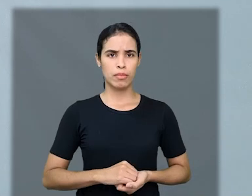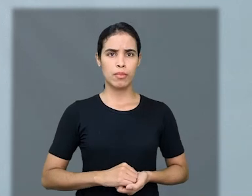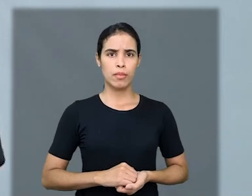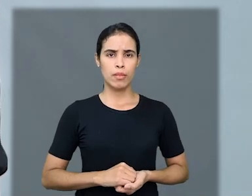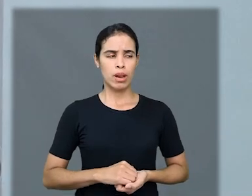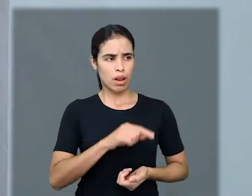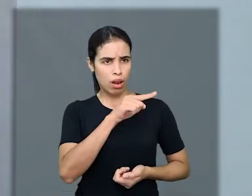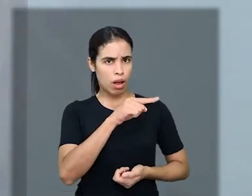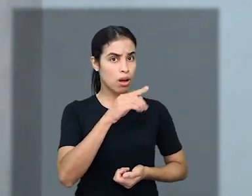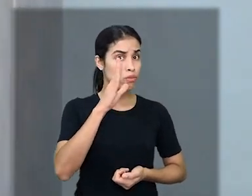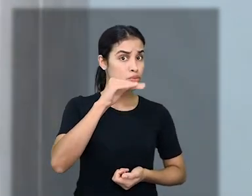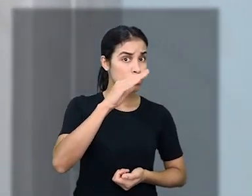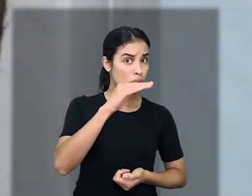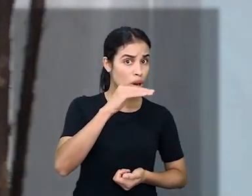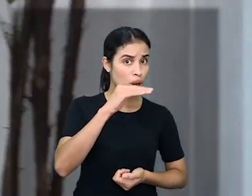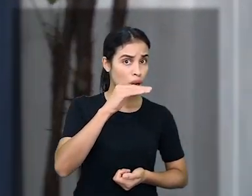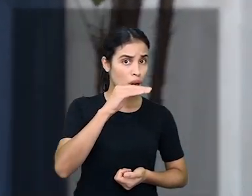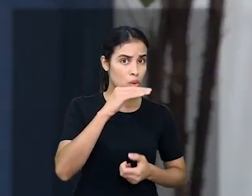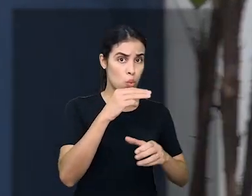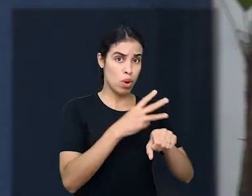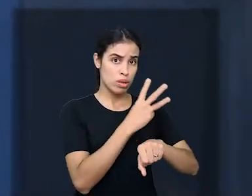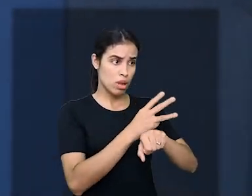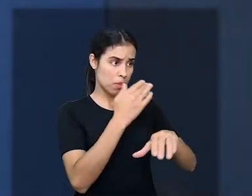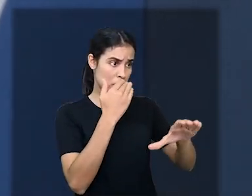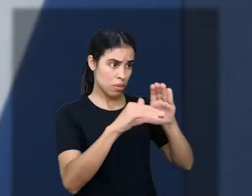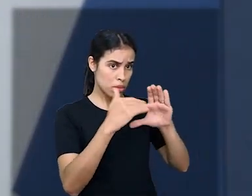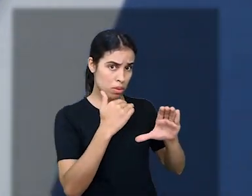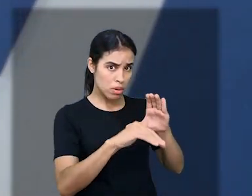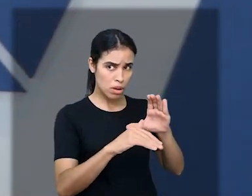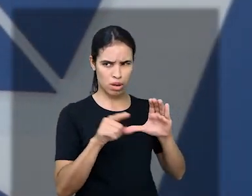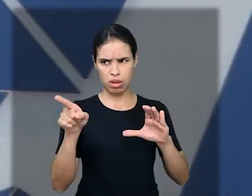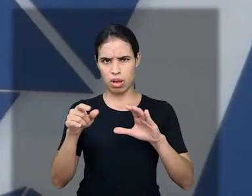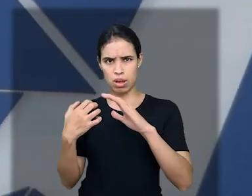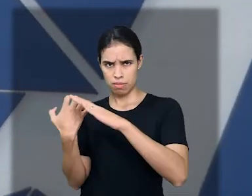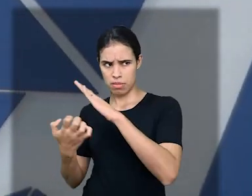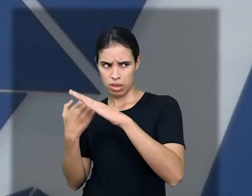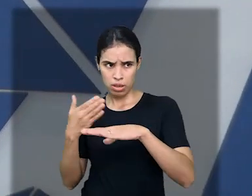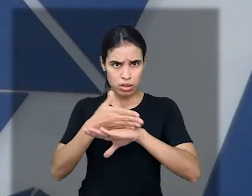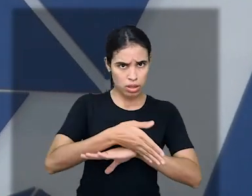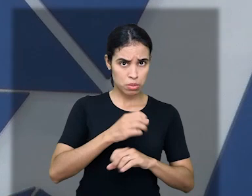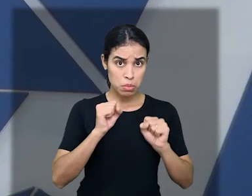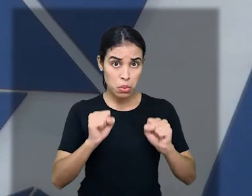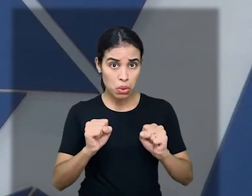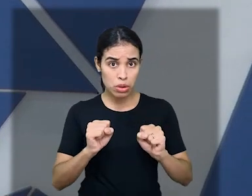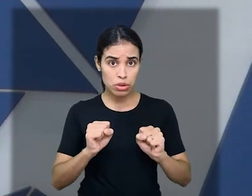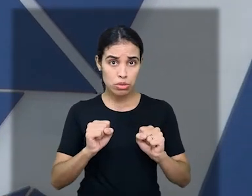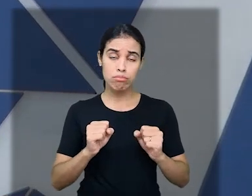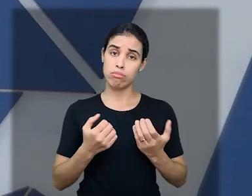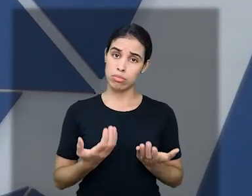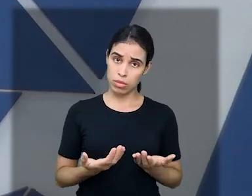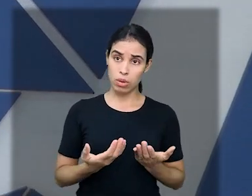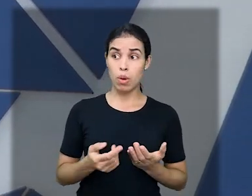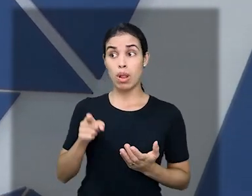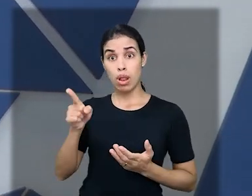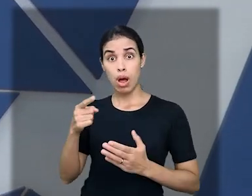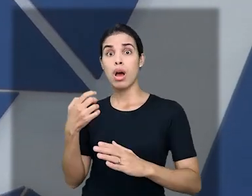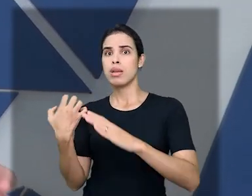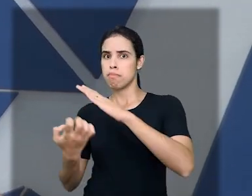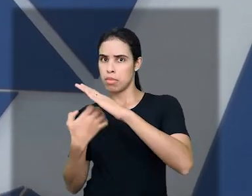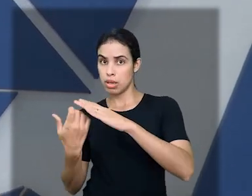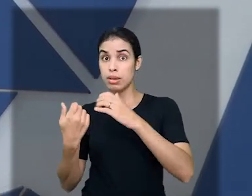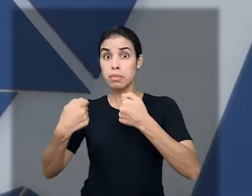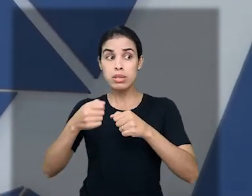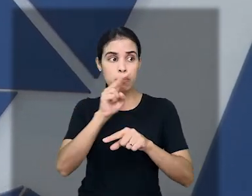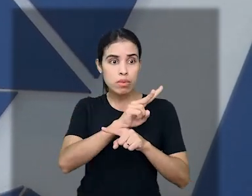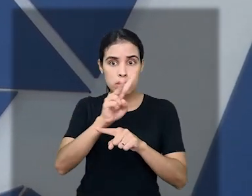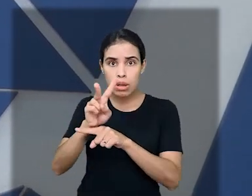O empregador pode verificar mensagens trocadas via WhatsApp pelo empregado? De um lado, temos o direito do empregador de zelar e fiscalizar